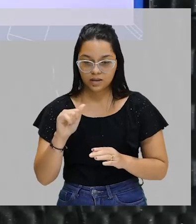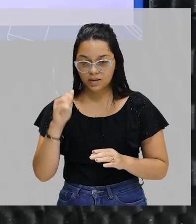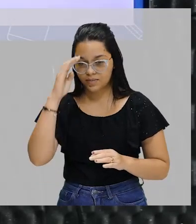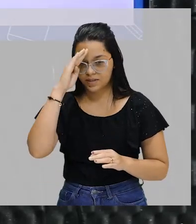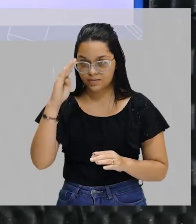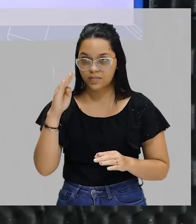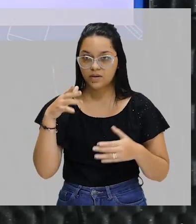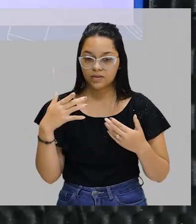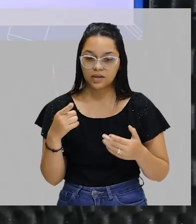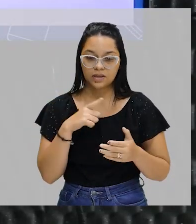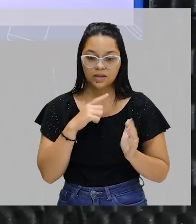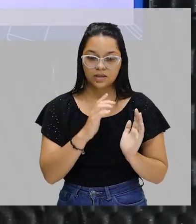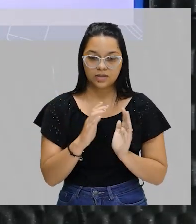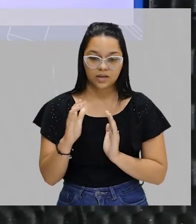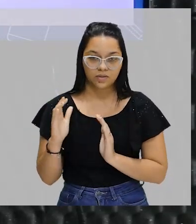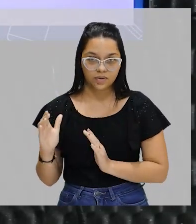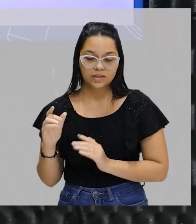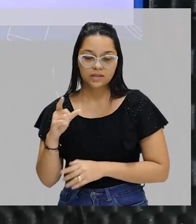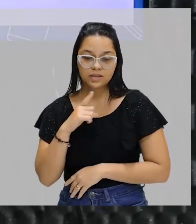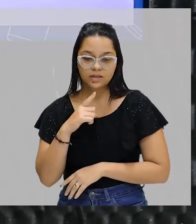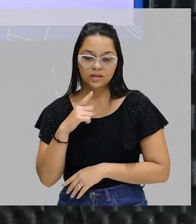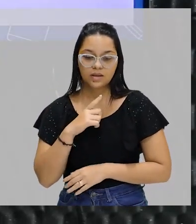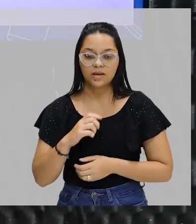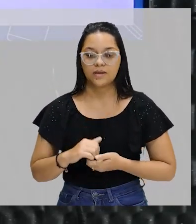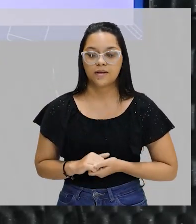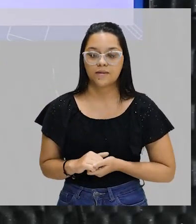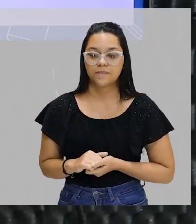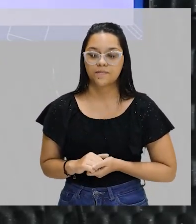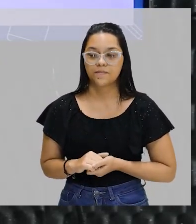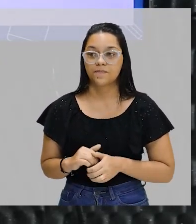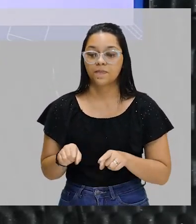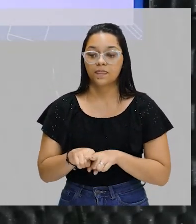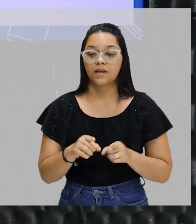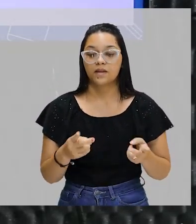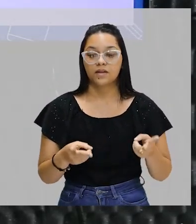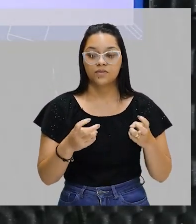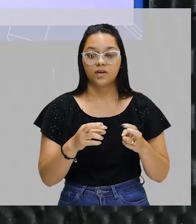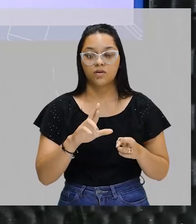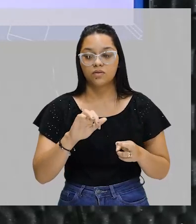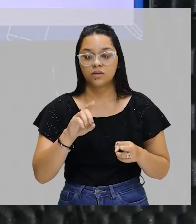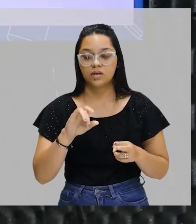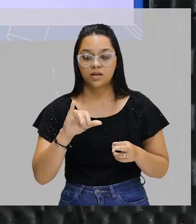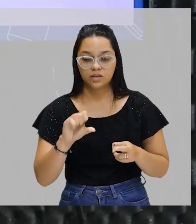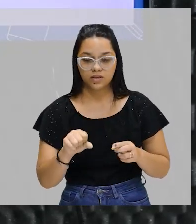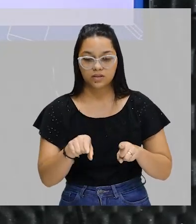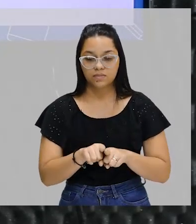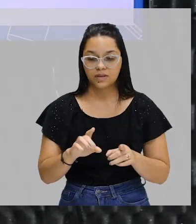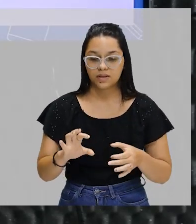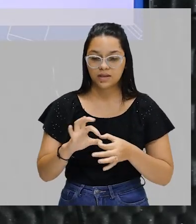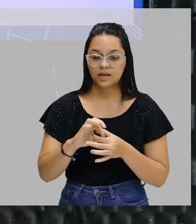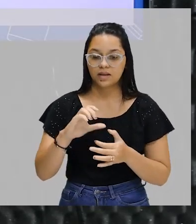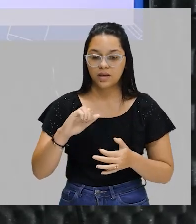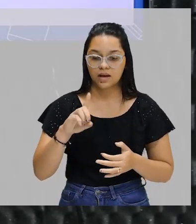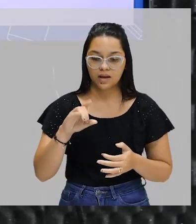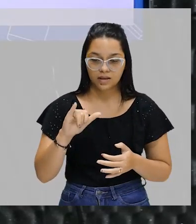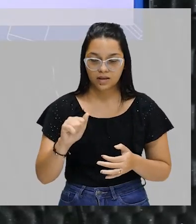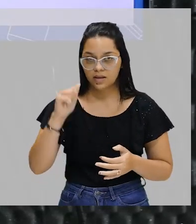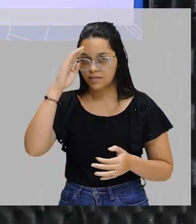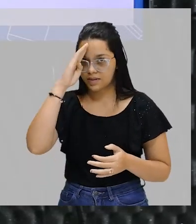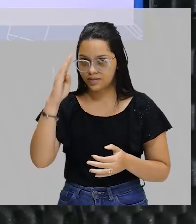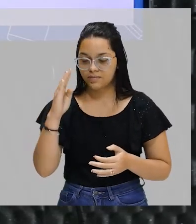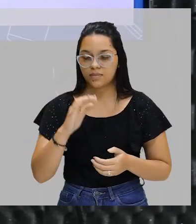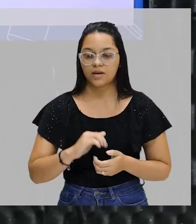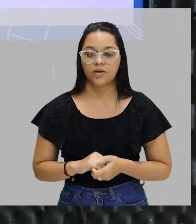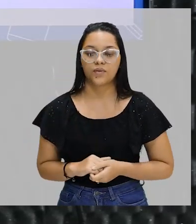Que é a maior sequência de átomos de carbono. 2, identificar os radicais ligados à cadeia